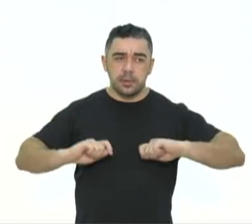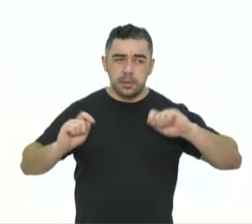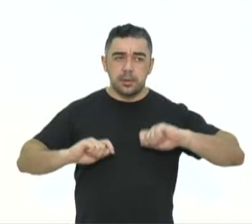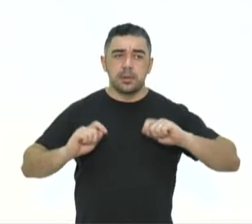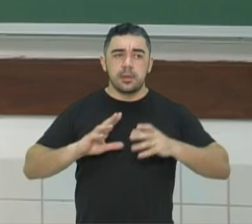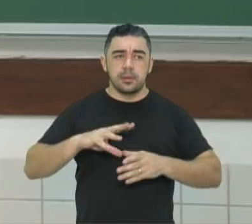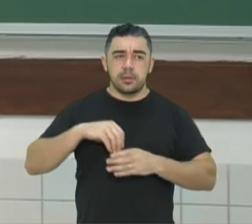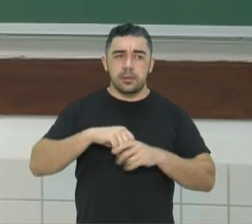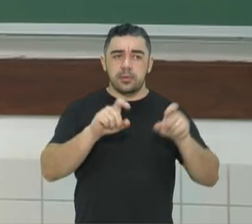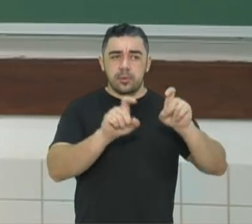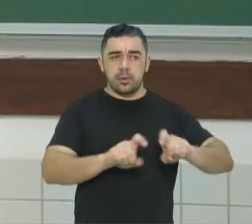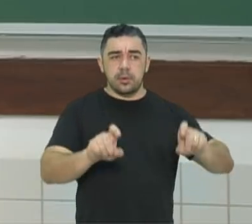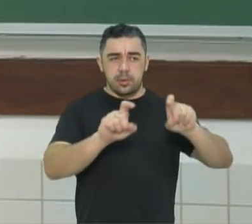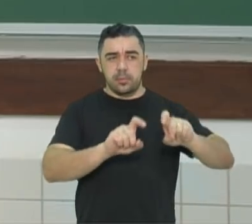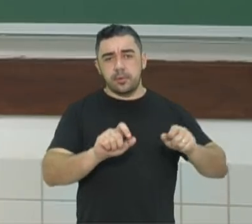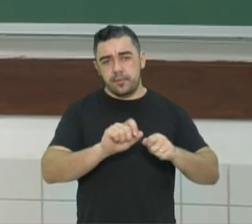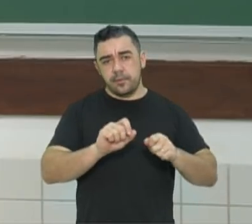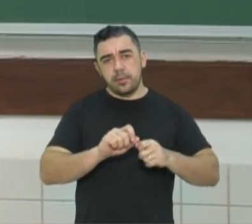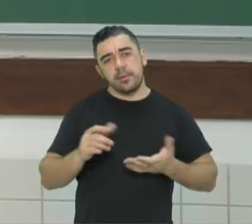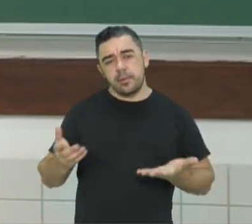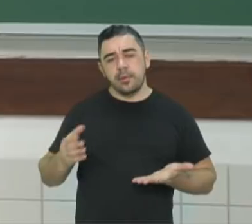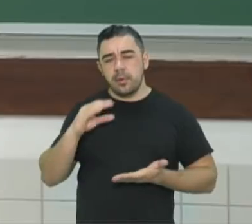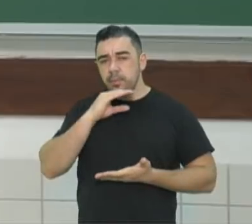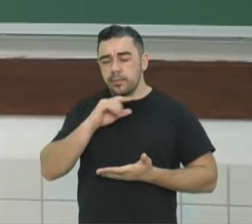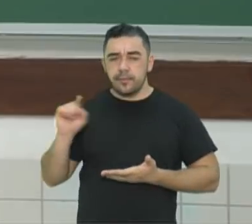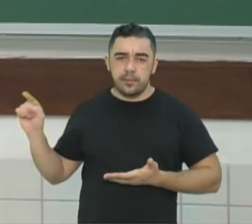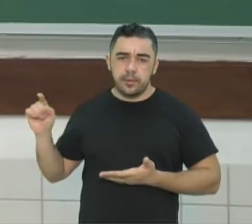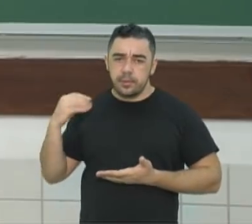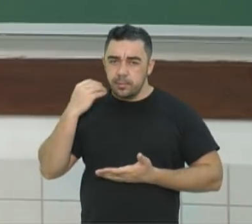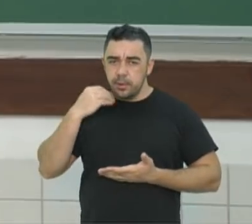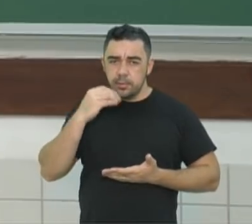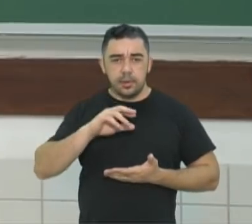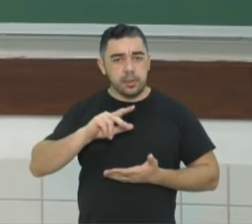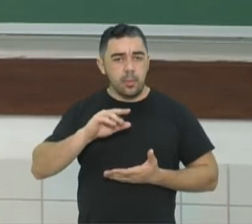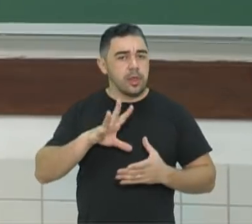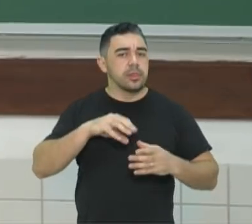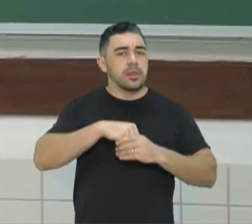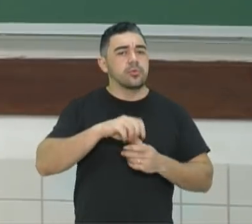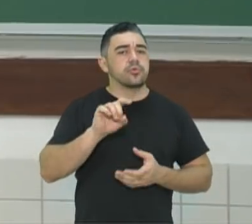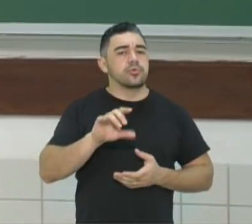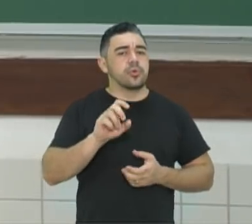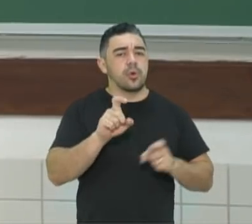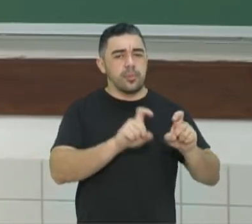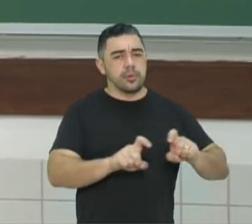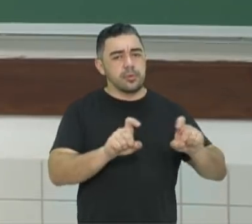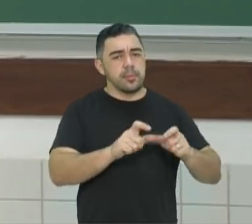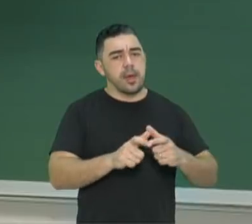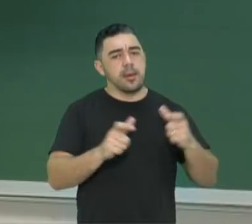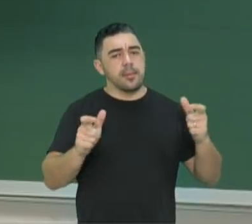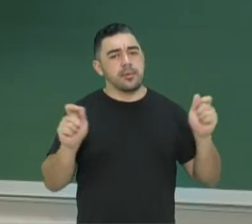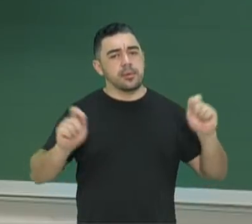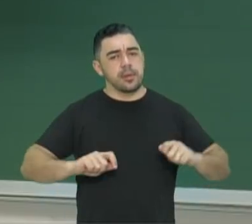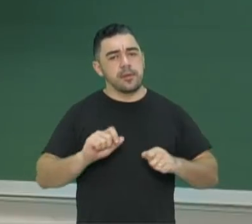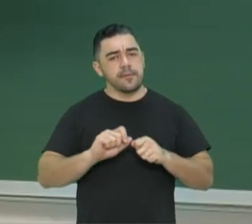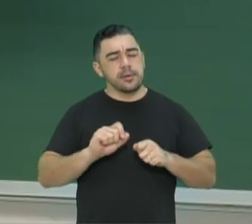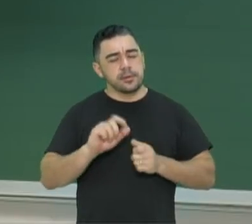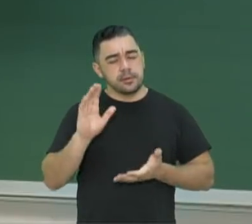dentro do computador de fazer isso. Lógico, esses experimentos eles não eram feitos totalmente dentro do computador, mas boa parte deles já